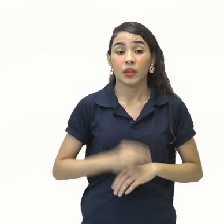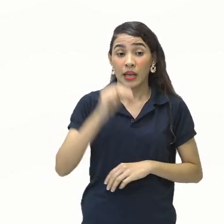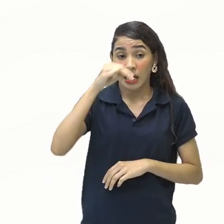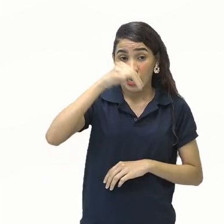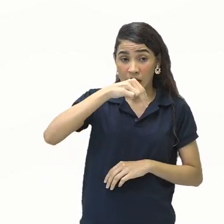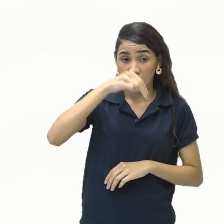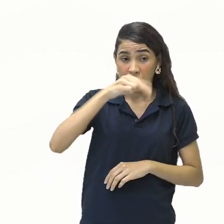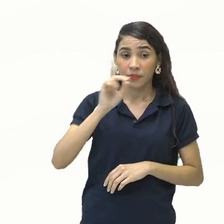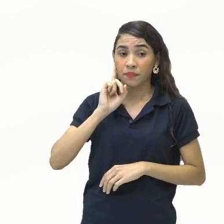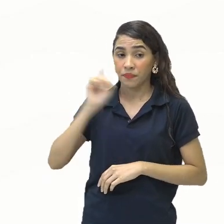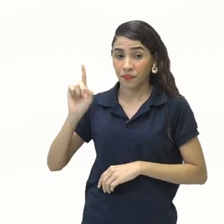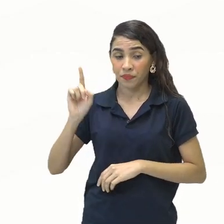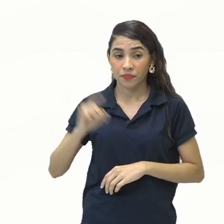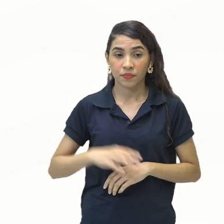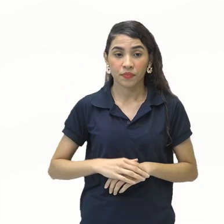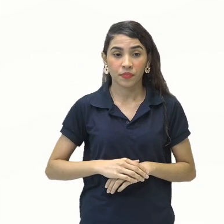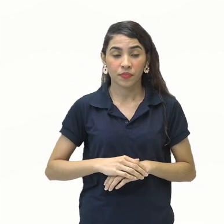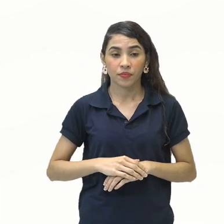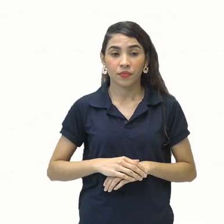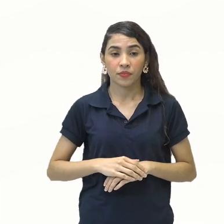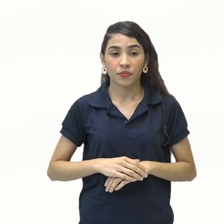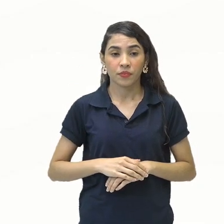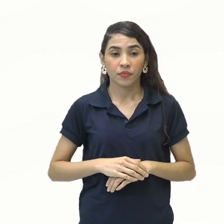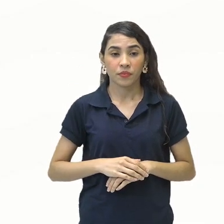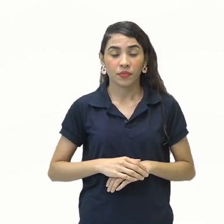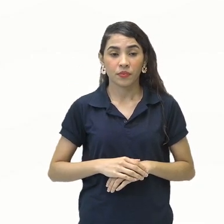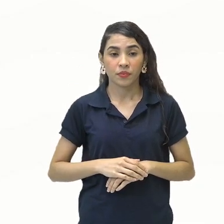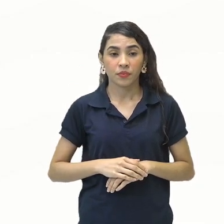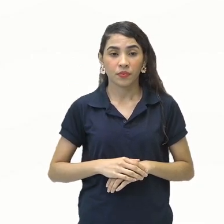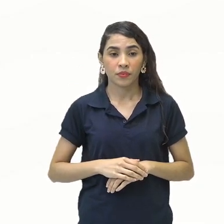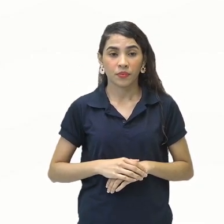nitrogênio vai fazer 3